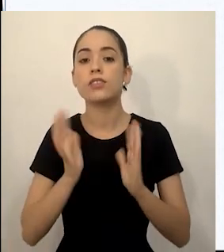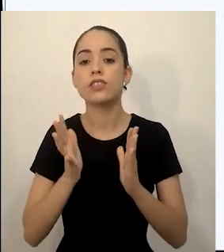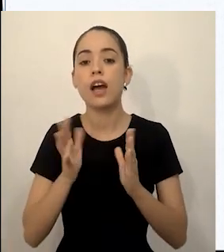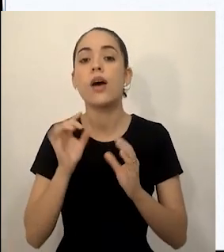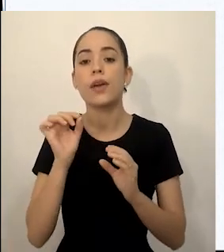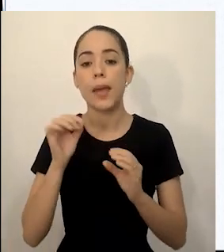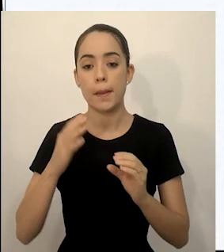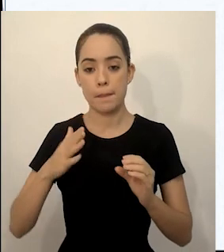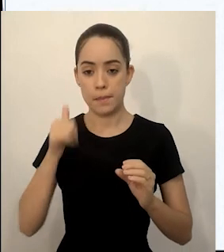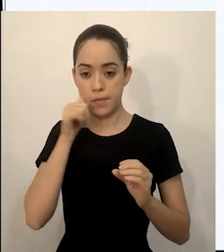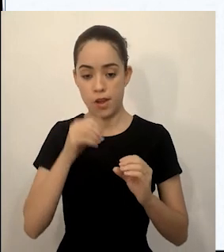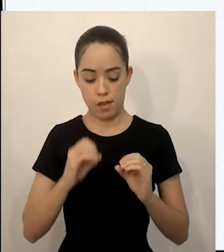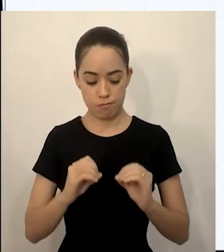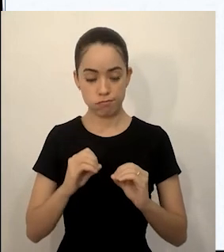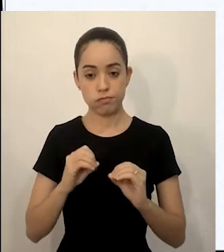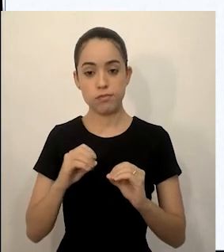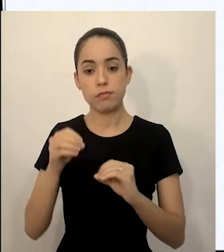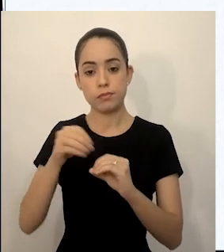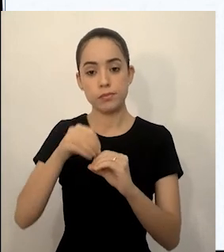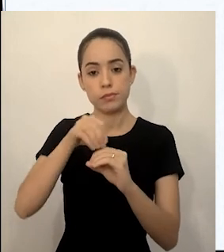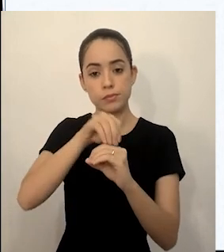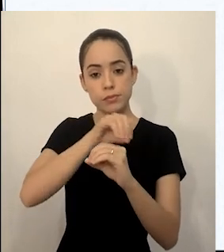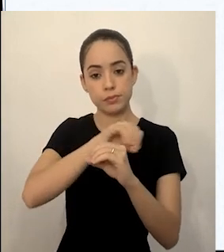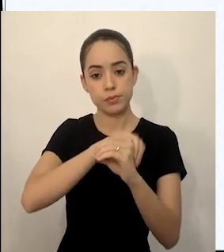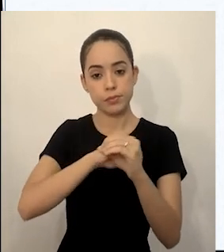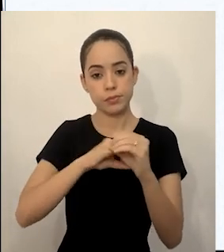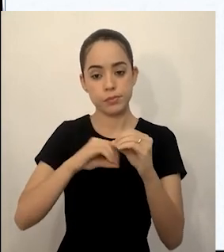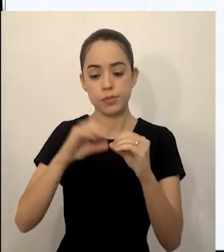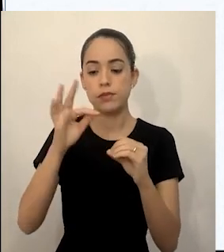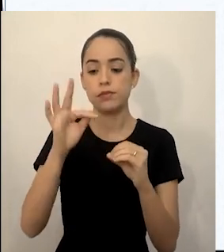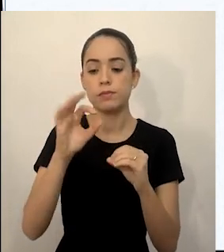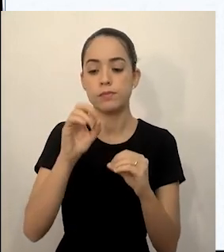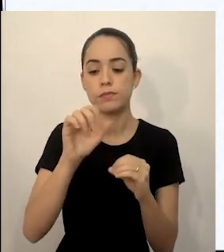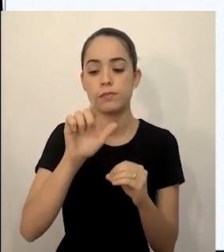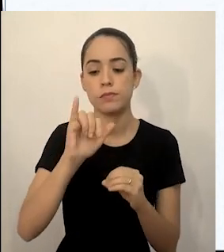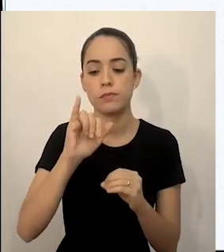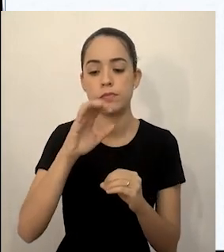primários povoando os ovários.